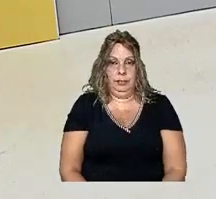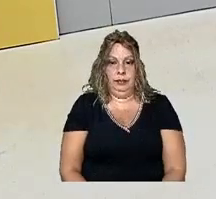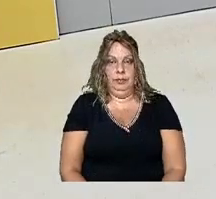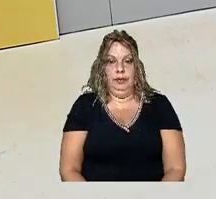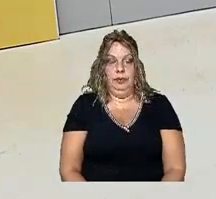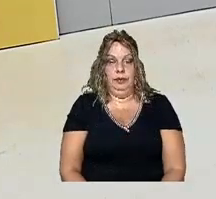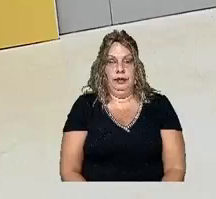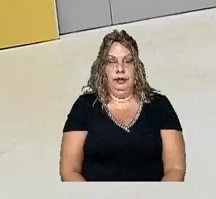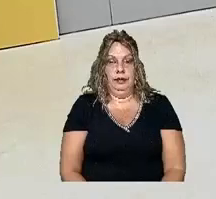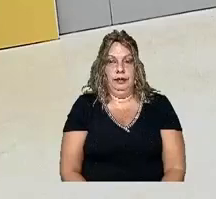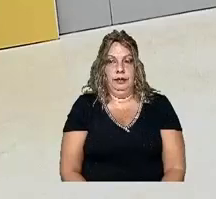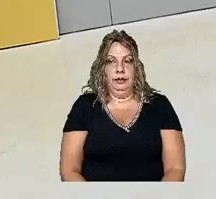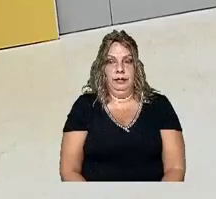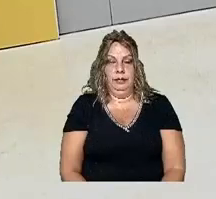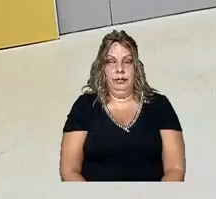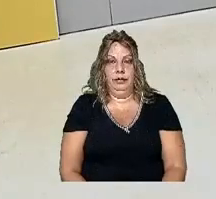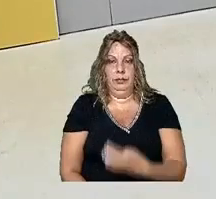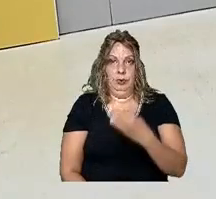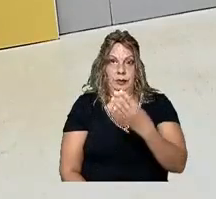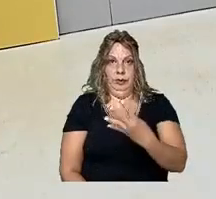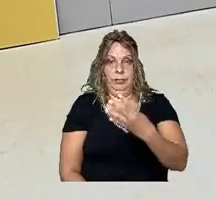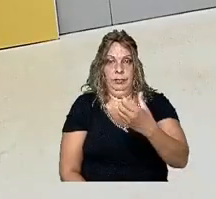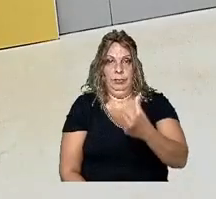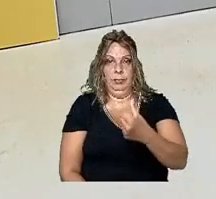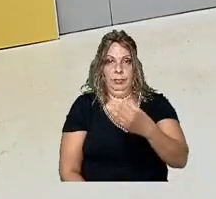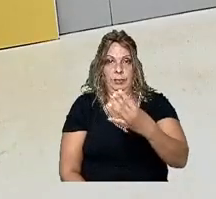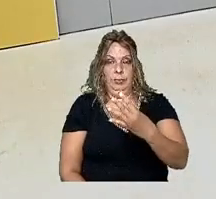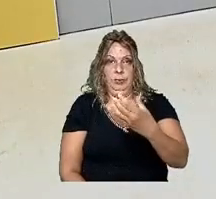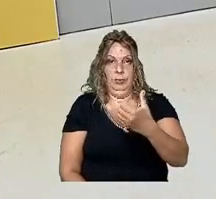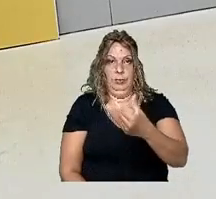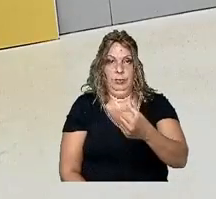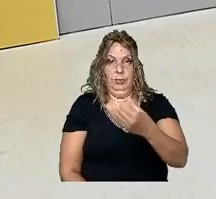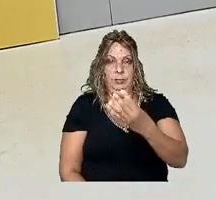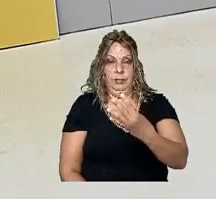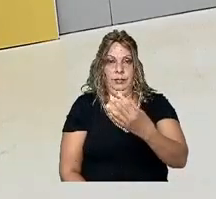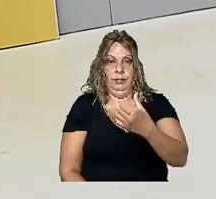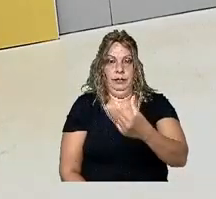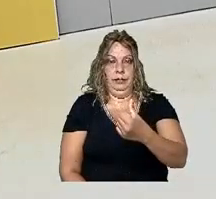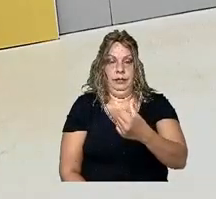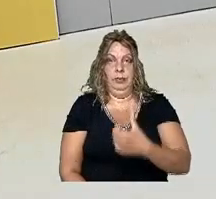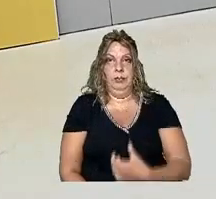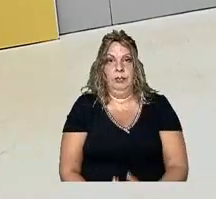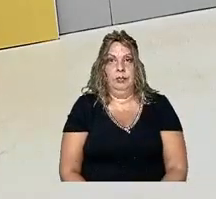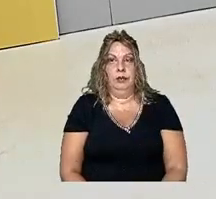Vamos lá, marcando agora 46, 46, 46.